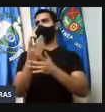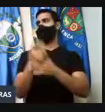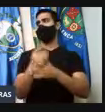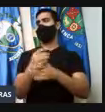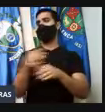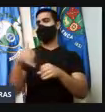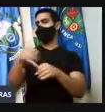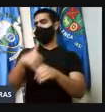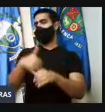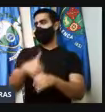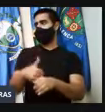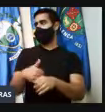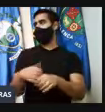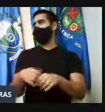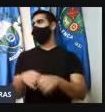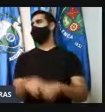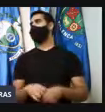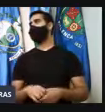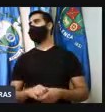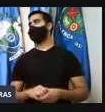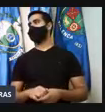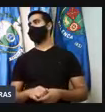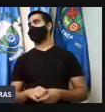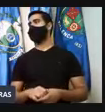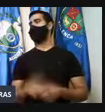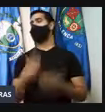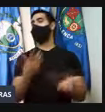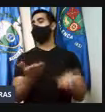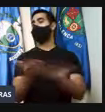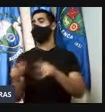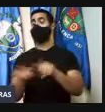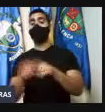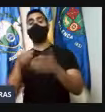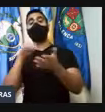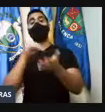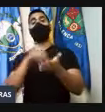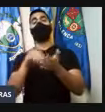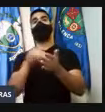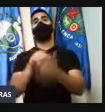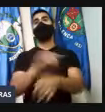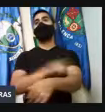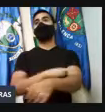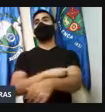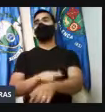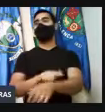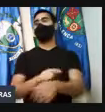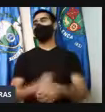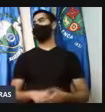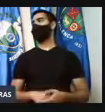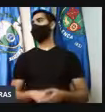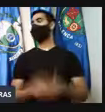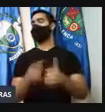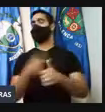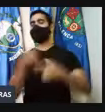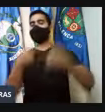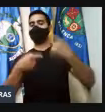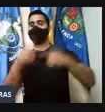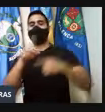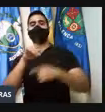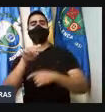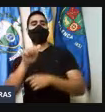petróleo no Campo de Mero, a ser repassada à Secretaria Municipal de Educação. Primeira discussão para o dia